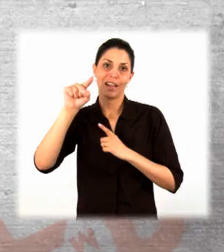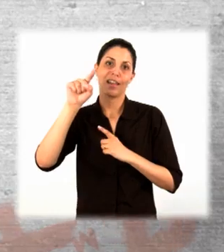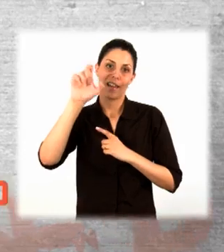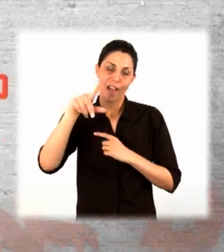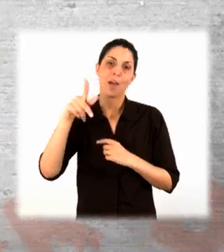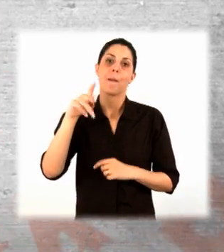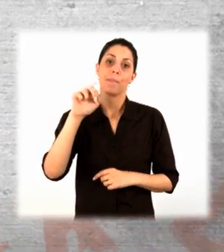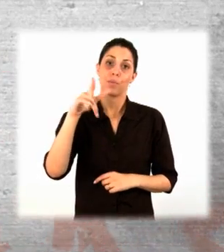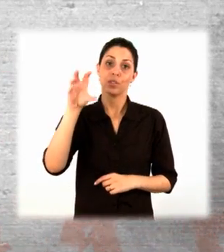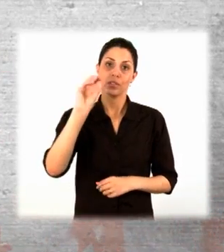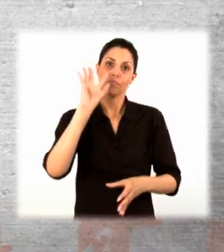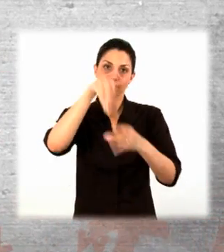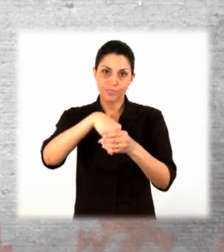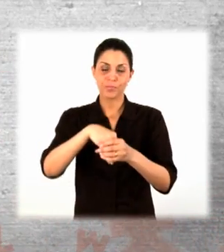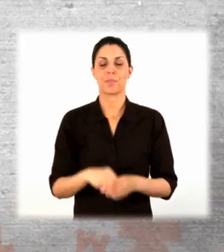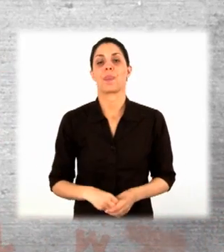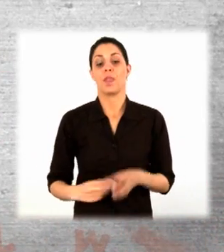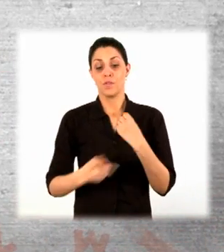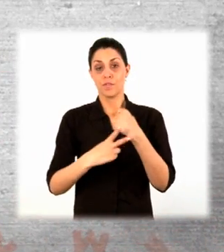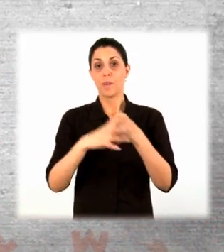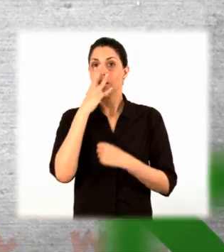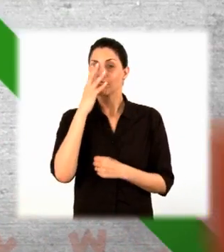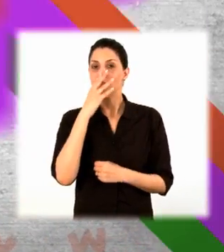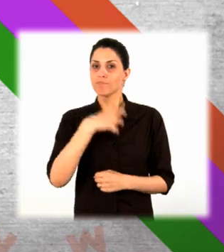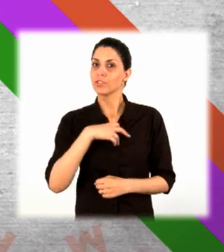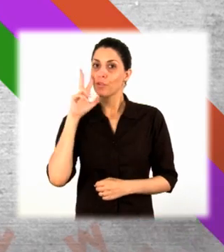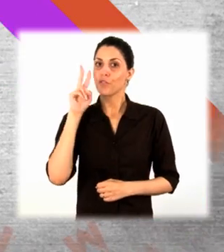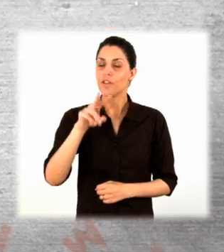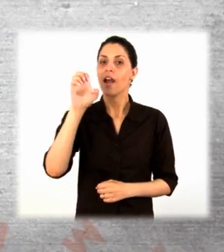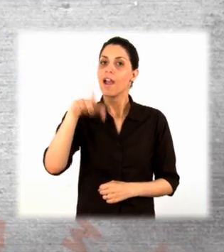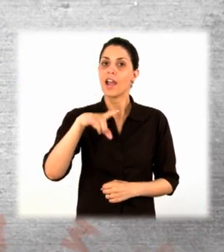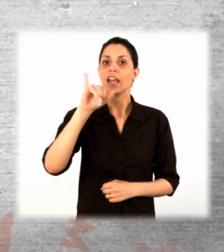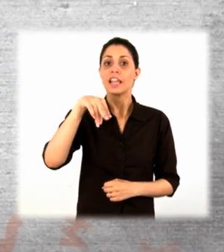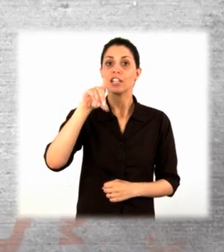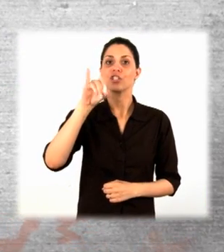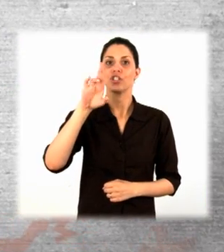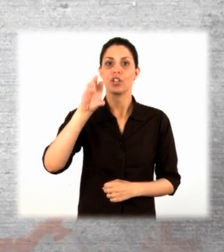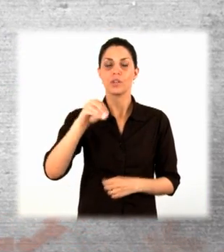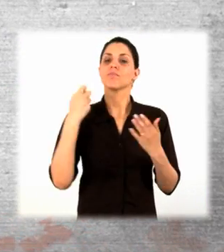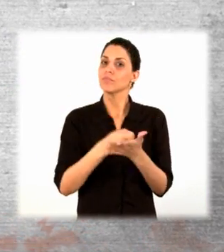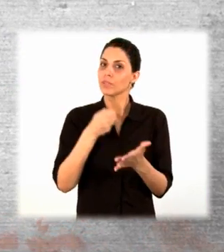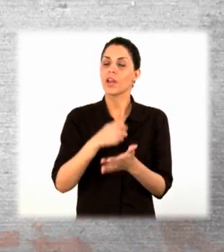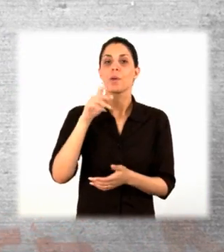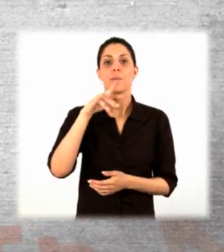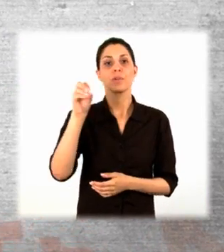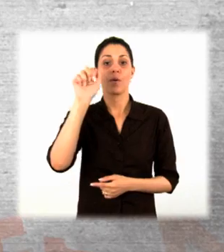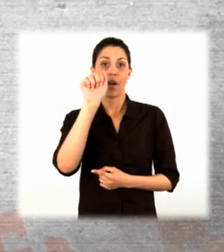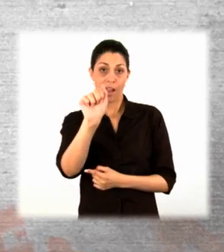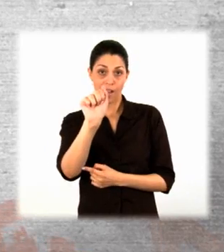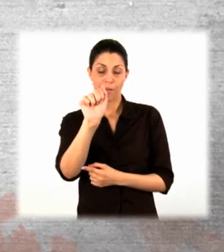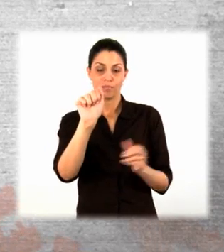preposição. O verbo assistir, com o sentido de ver, é transitivo indireto e exige a preposição a. Se a palavra